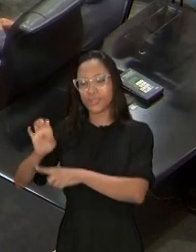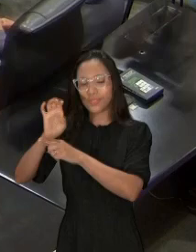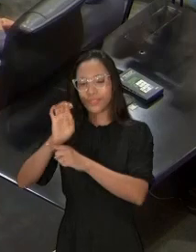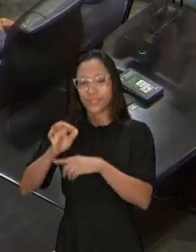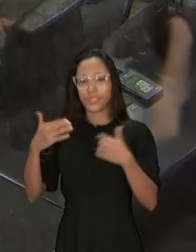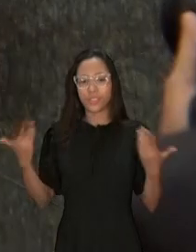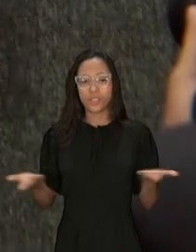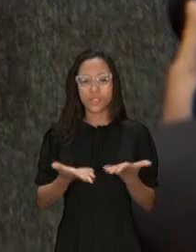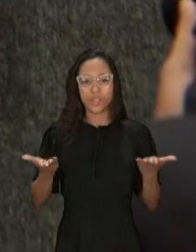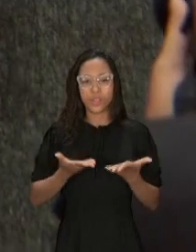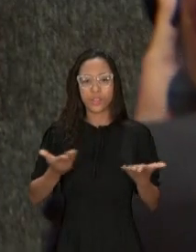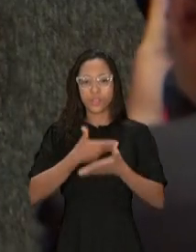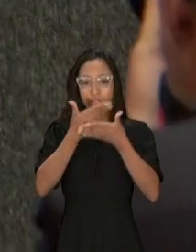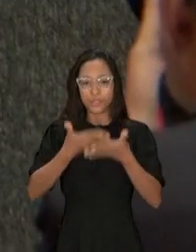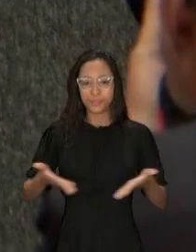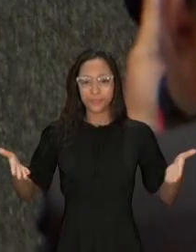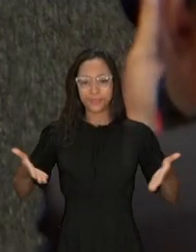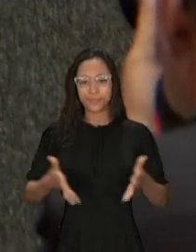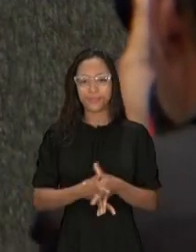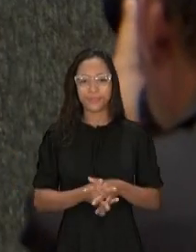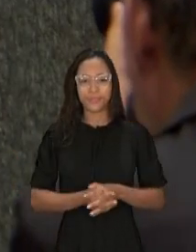nesta noite.